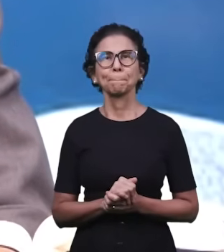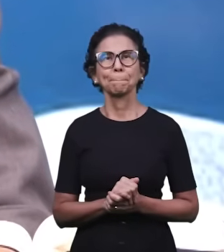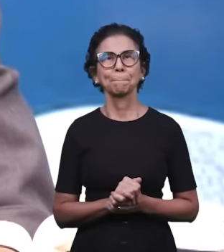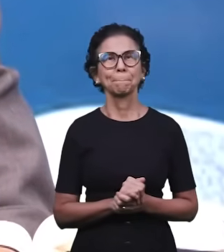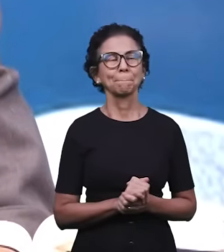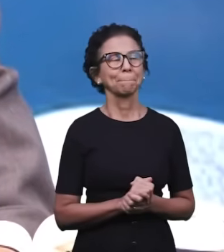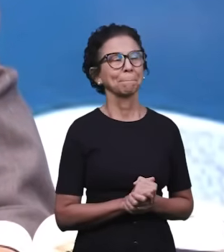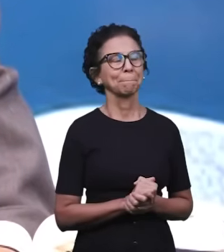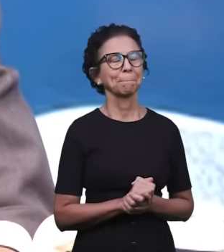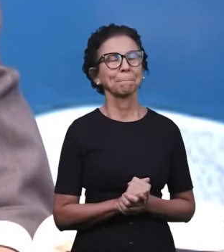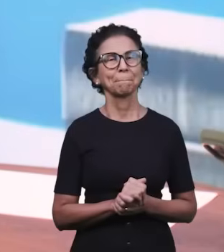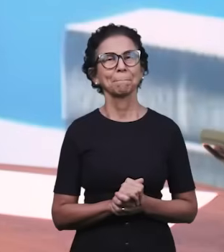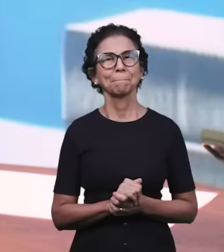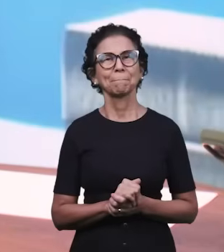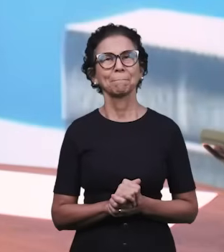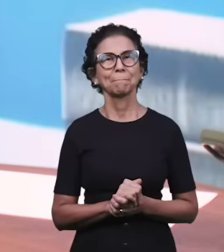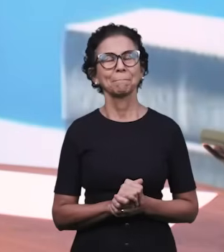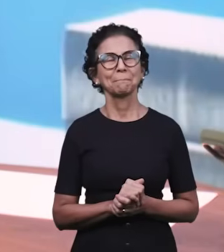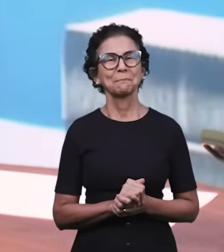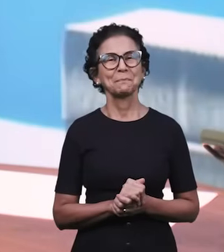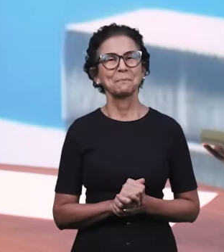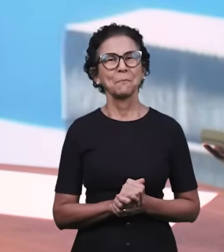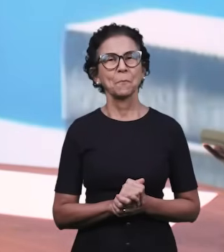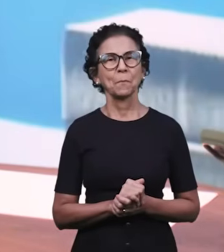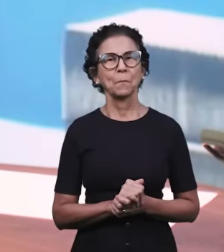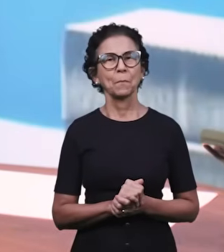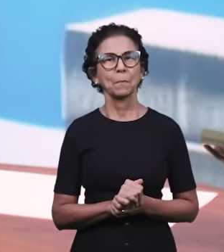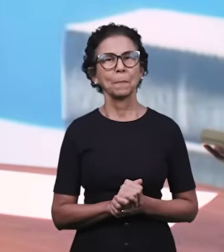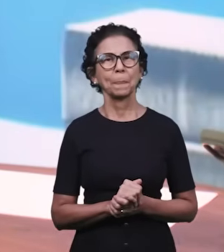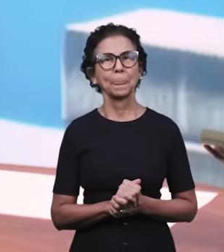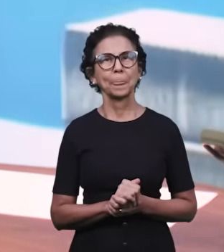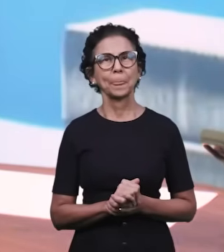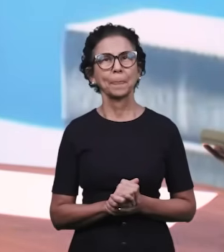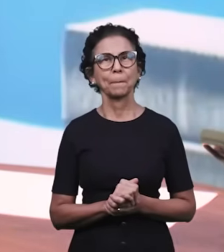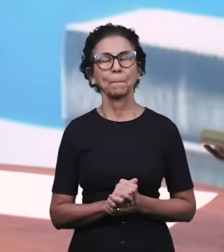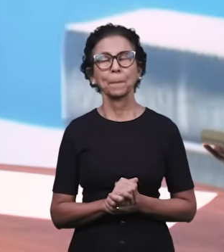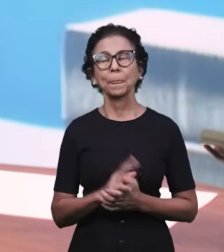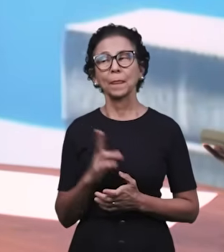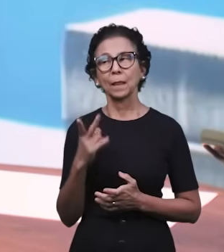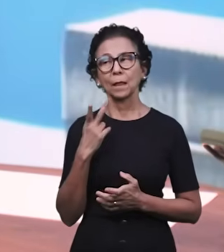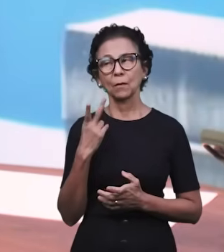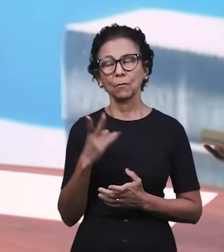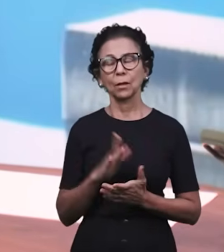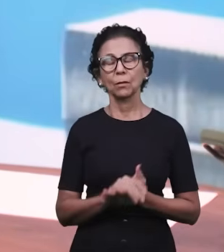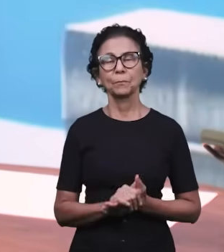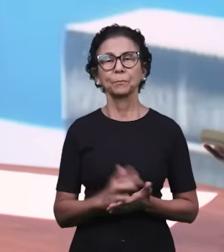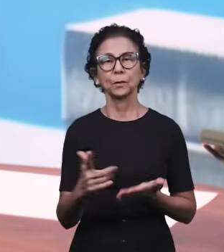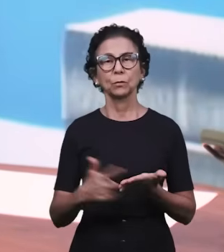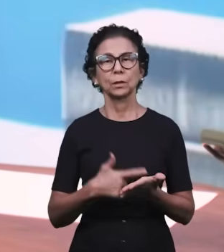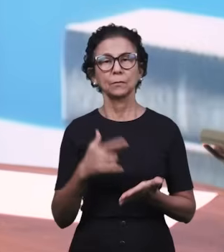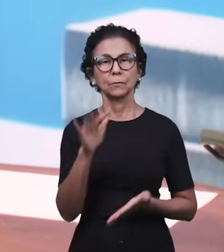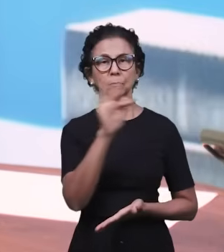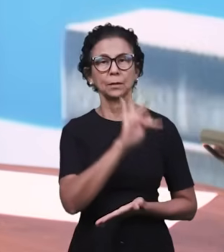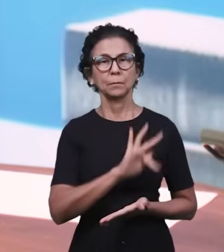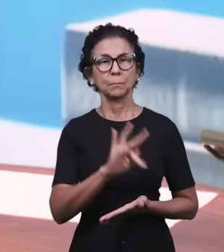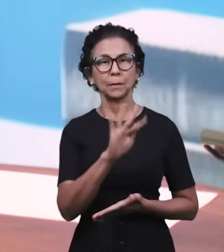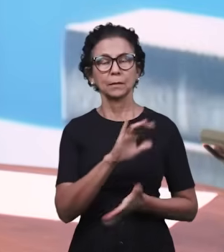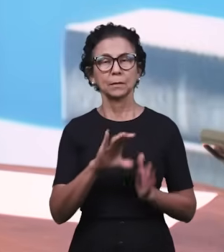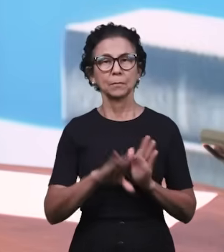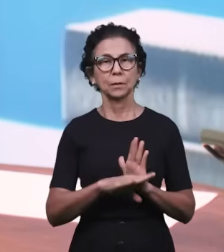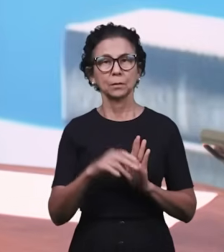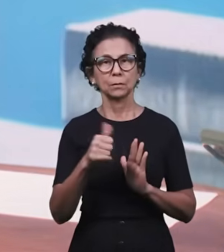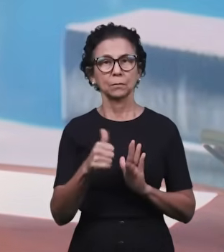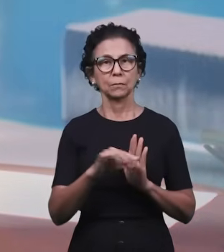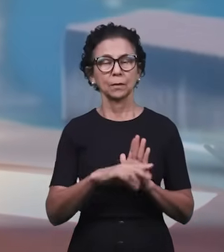Por favor, pastor Luiz Fernando. O texto, como você citou, Filipenses capítulo 1, verso 1,